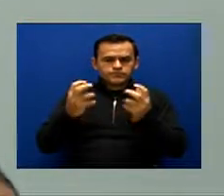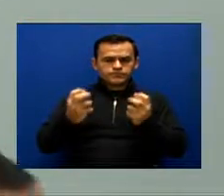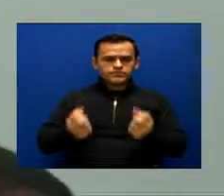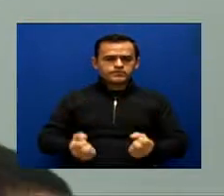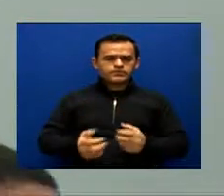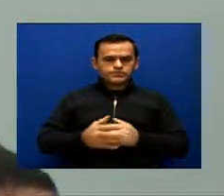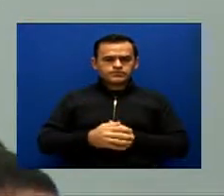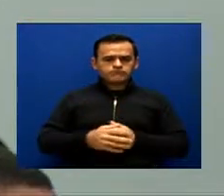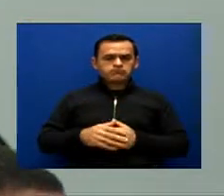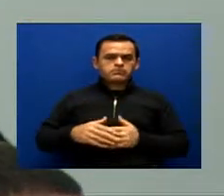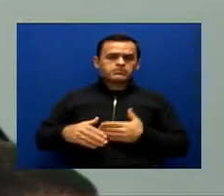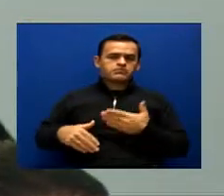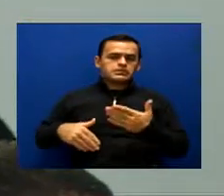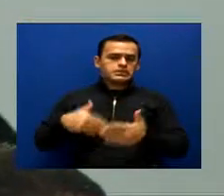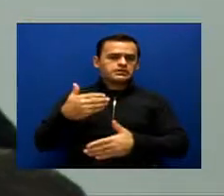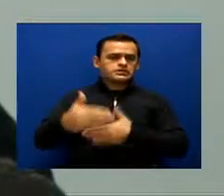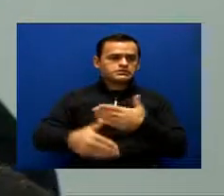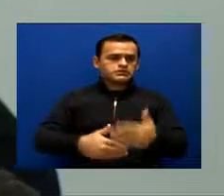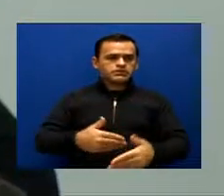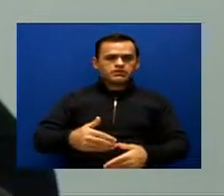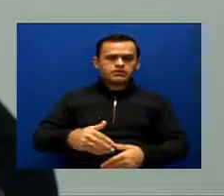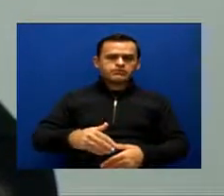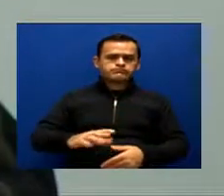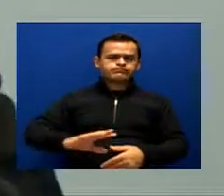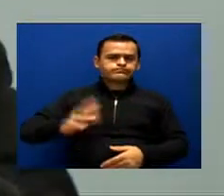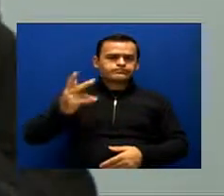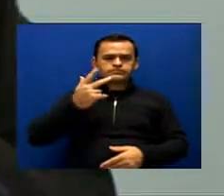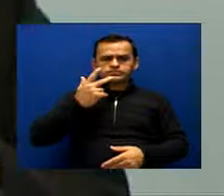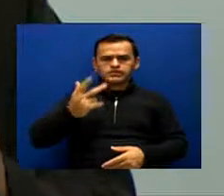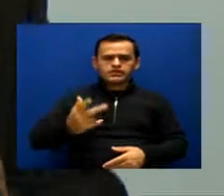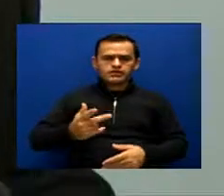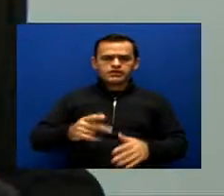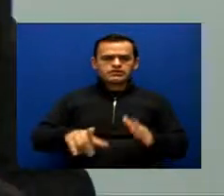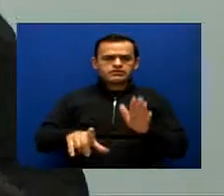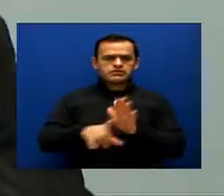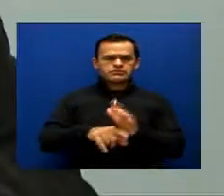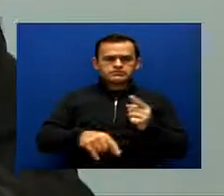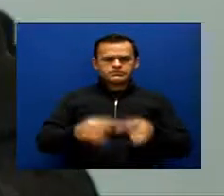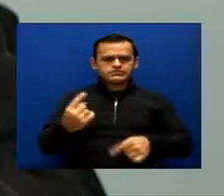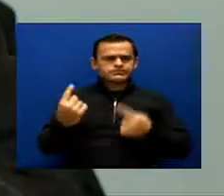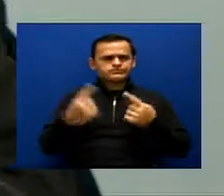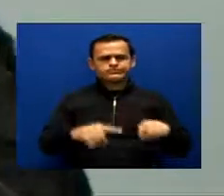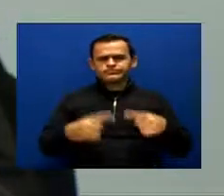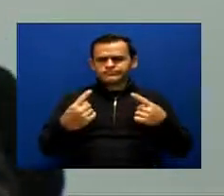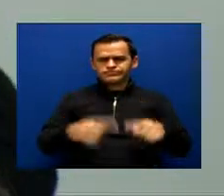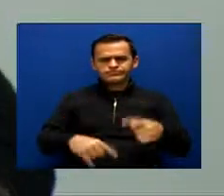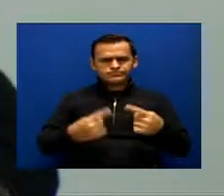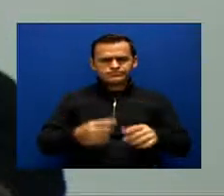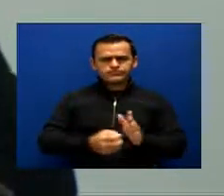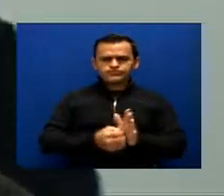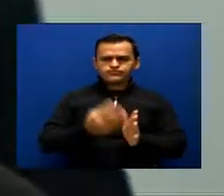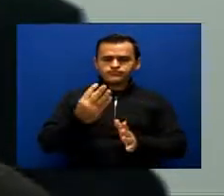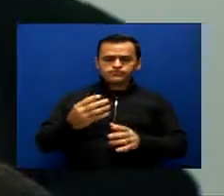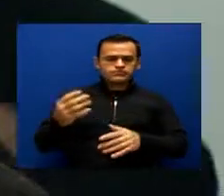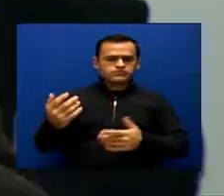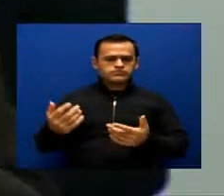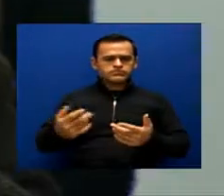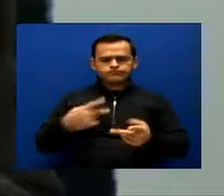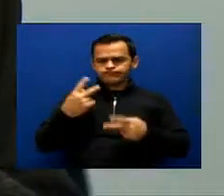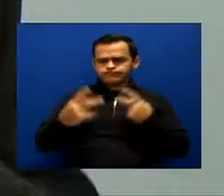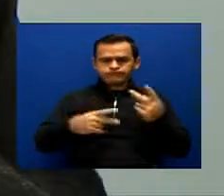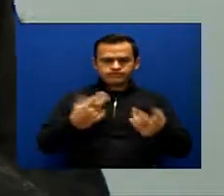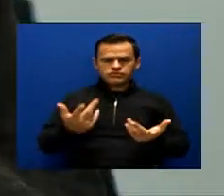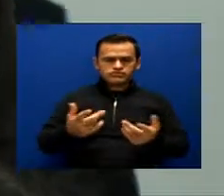abra num outro momento... Alguém vai falar, mas já foi quebrada a inconstitucionalidade aqui diversas vezes e a Comissão de Justiça aí